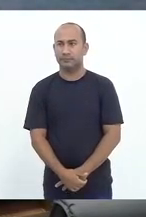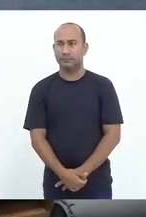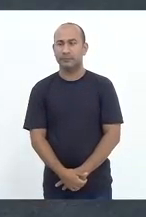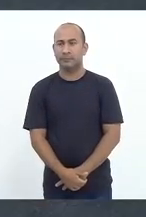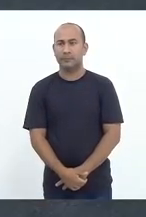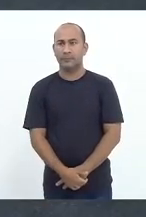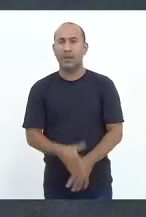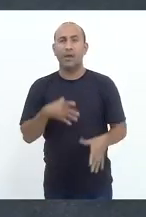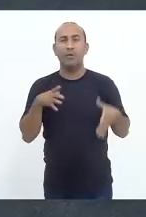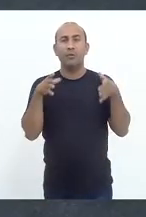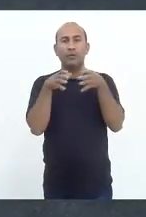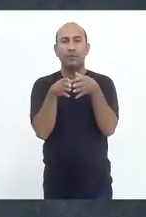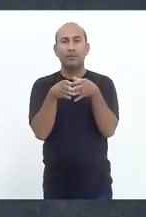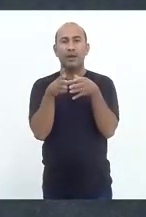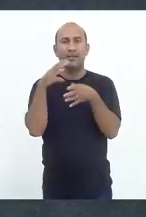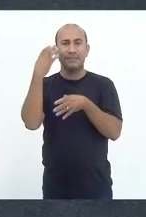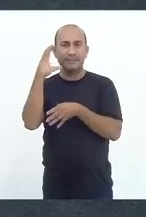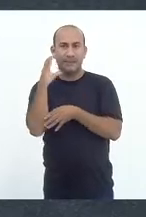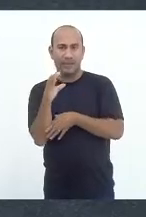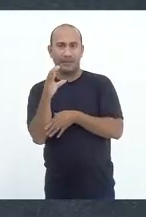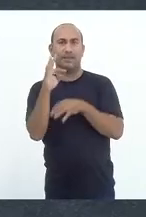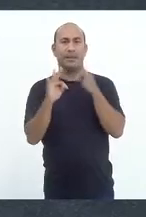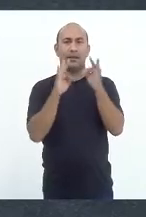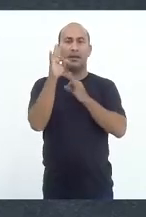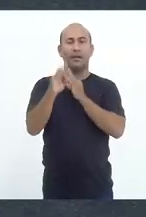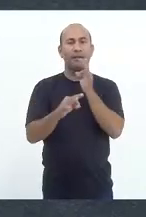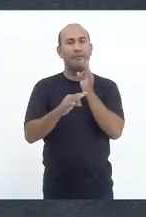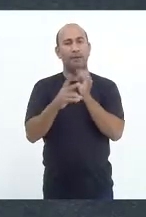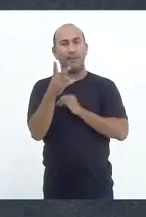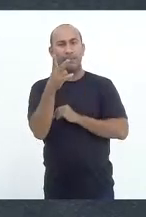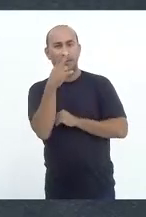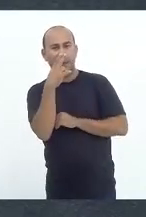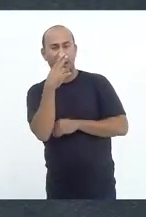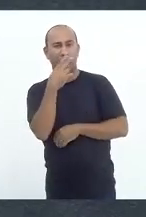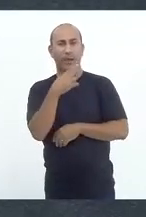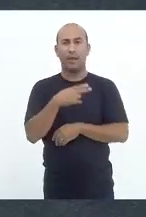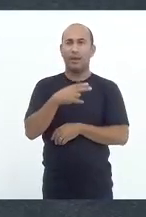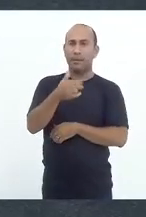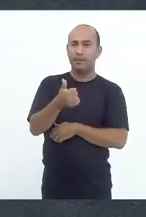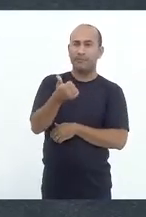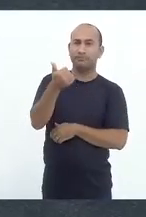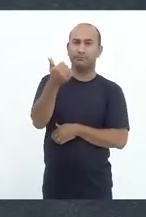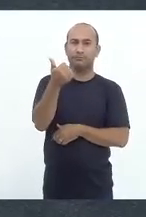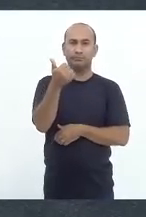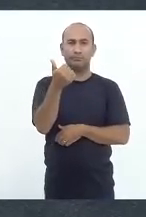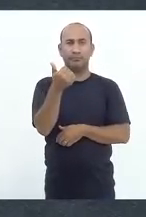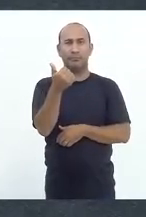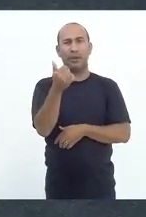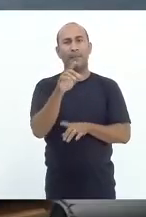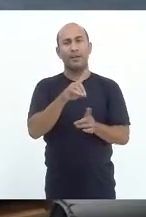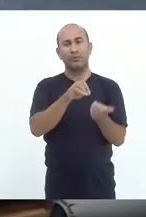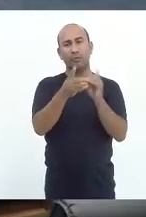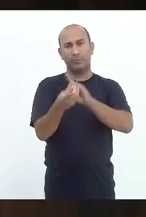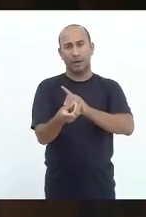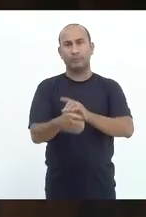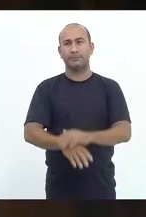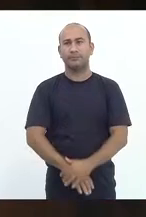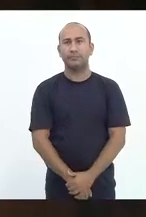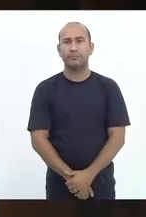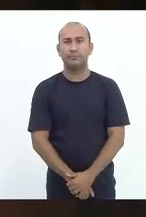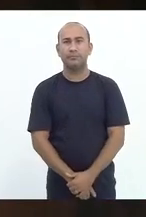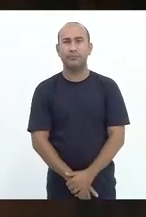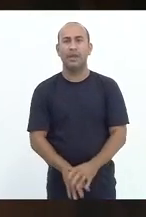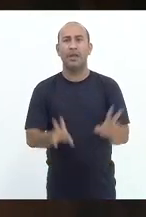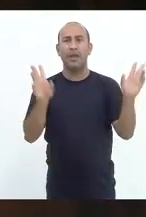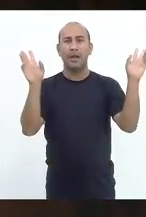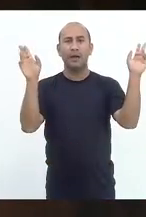Bom, a Comissão de Ciência e Tecnologia vai emitir parecer no mérito. Então, no mérito, o parecer é contrário. Pela Comissão de